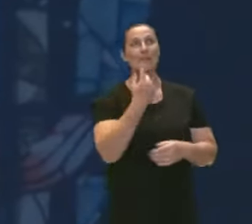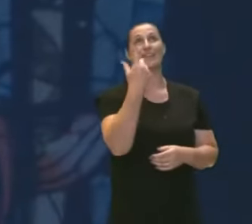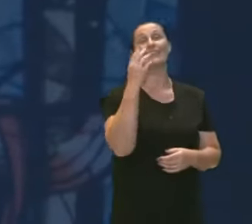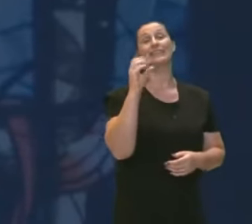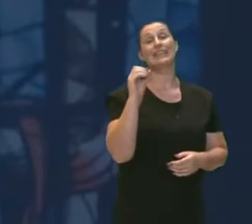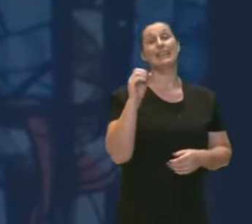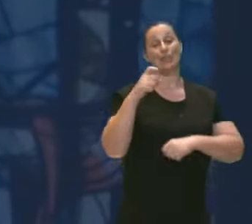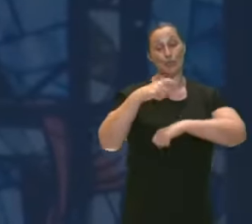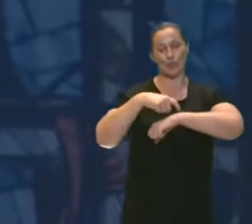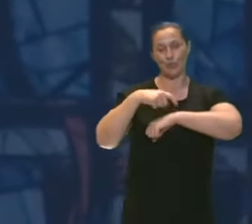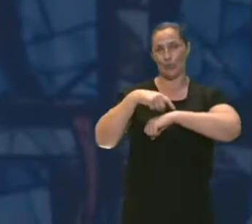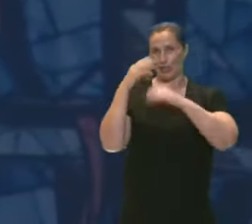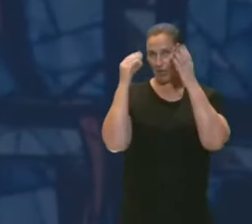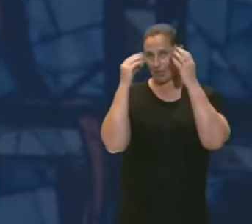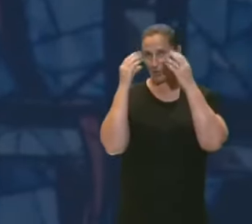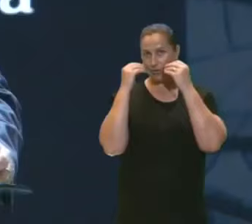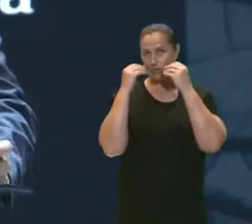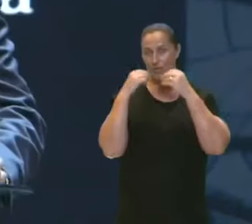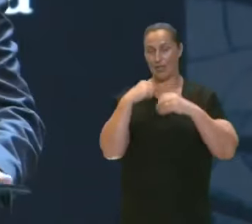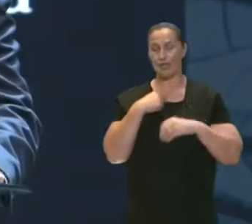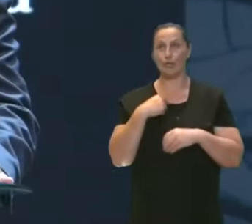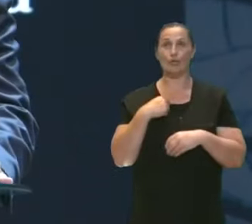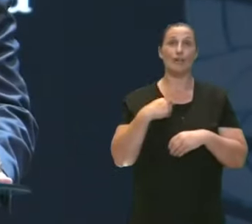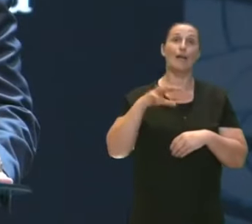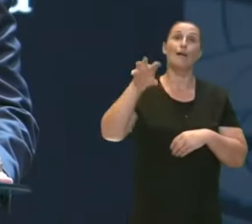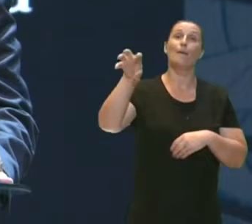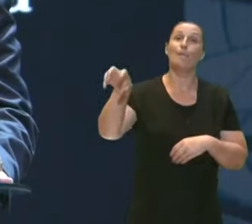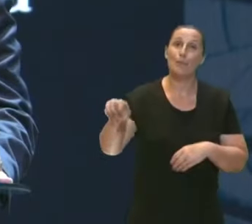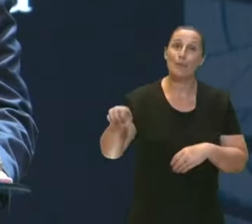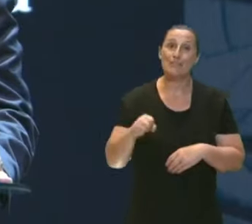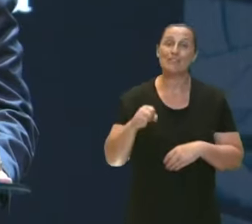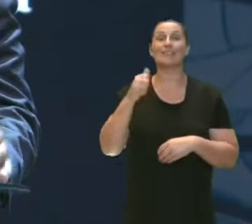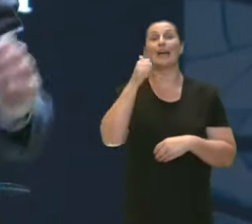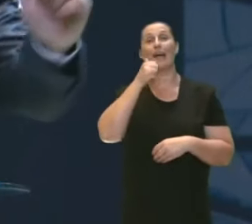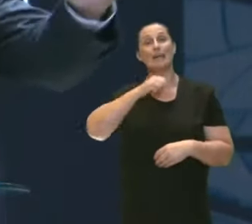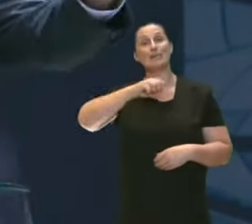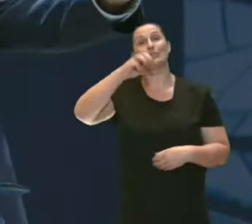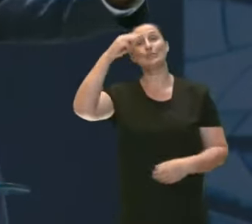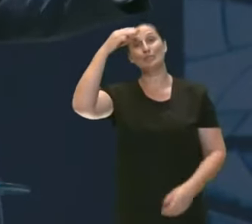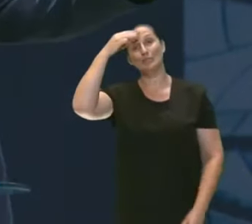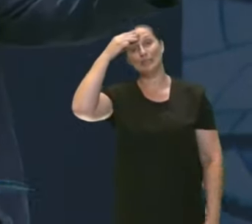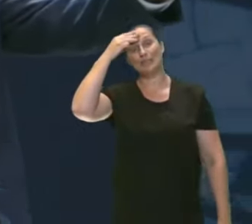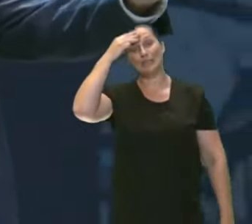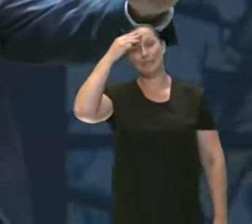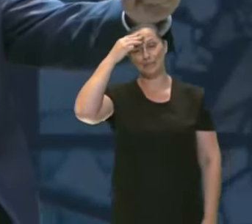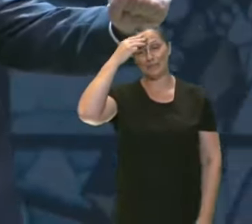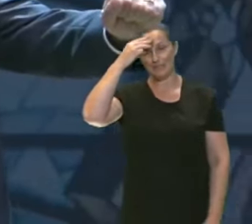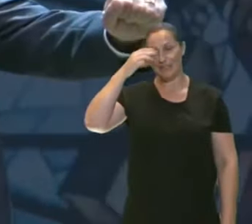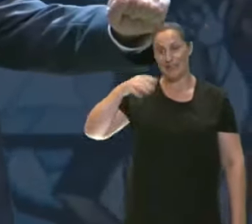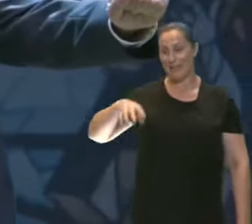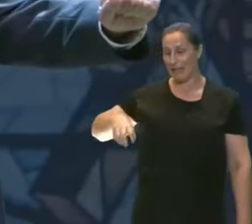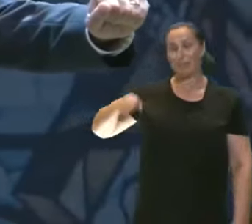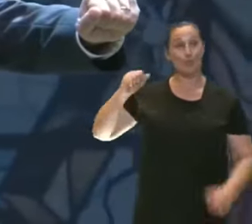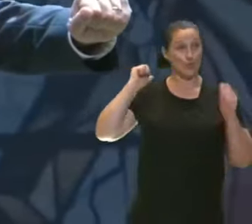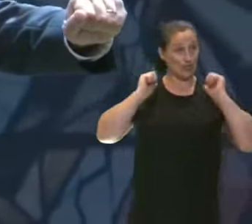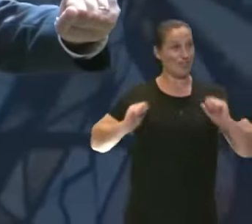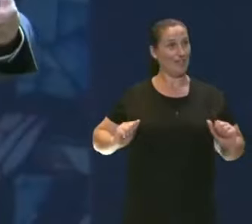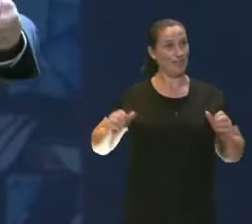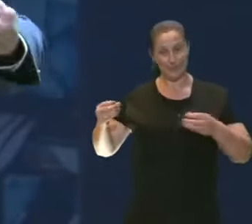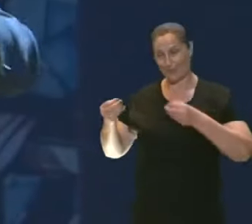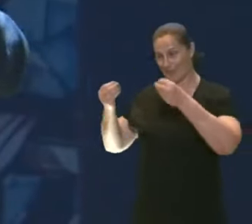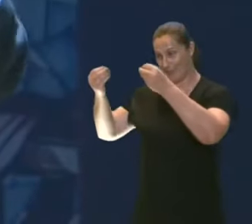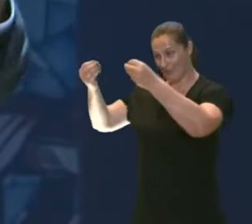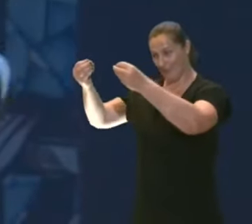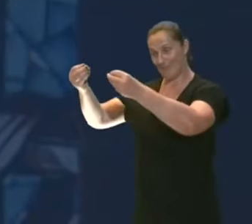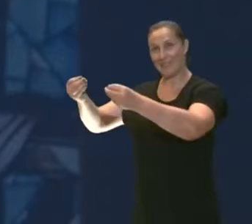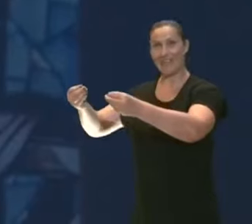lá na porta, né, da casa, e então a minha cunhada dá a bolsinha assim, a mochila, né? E